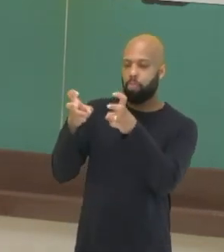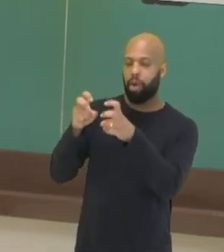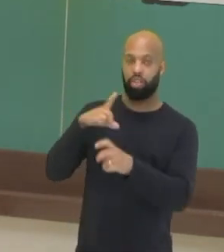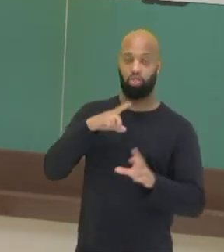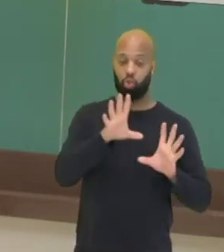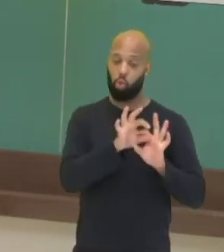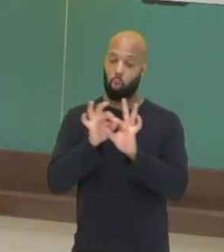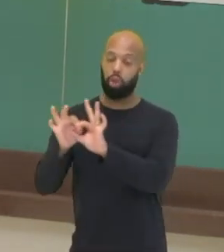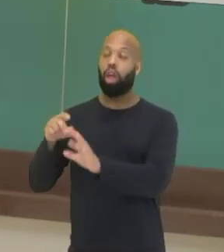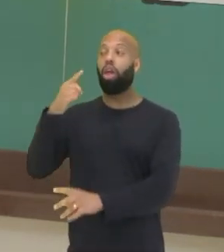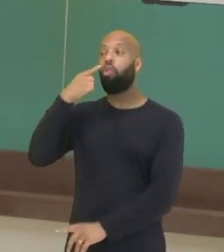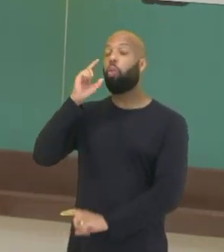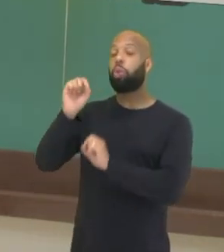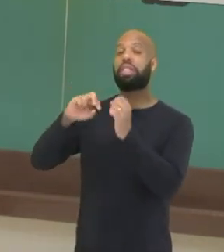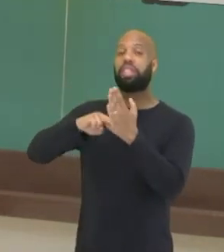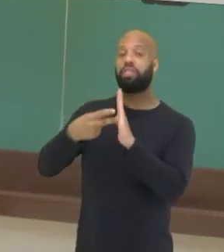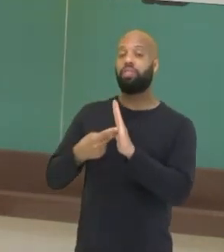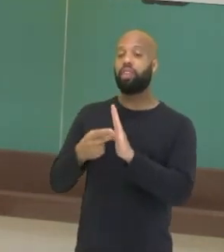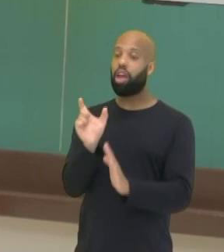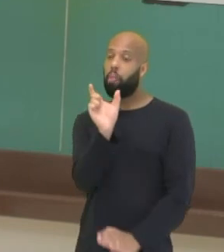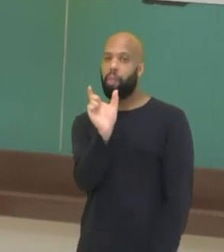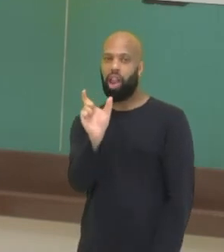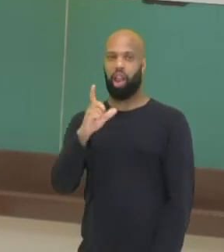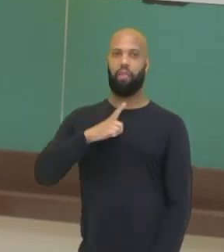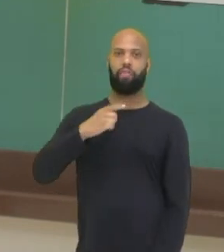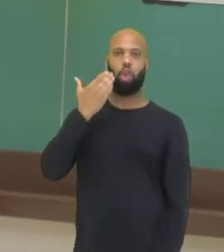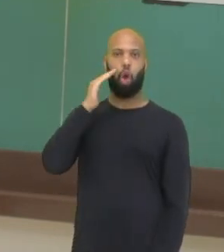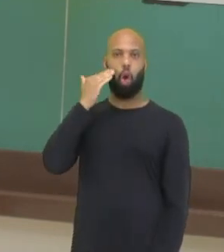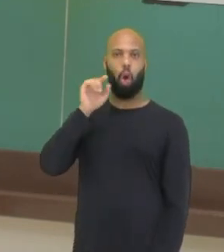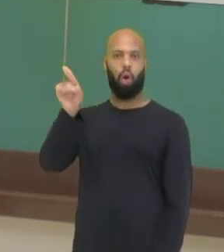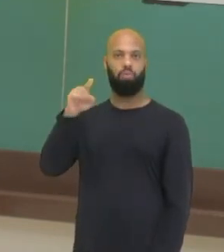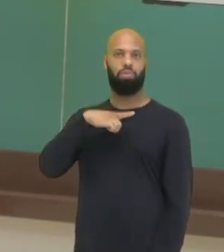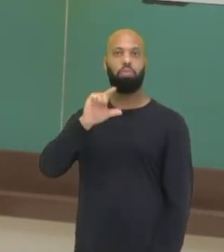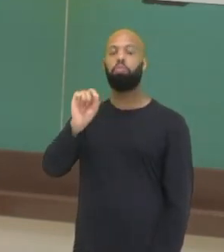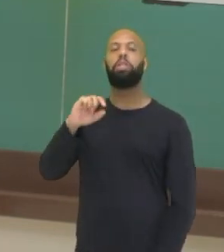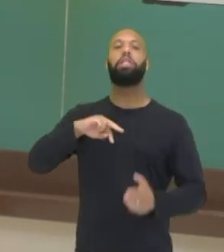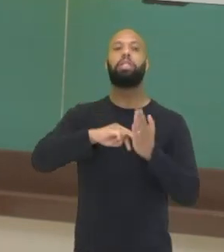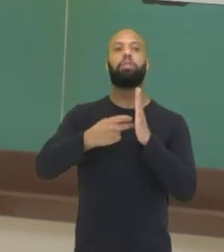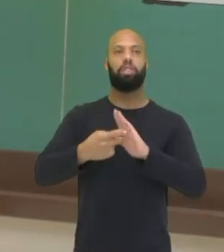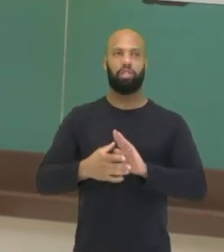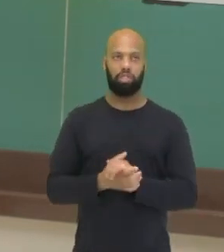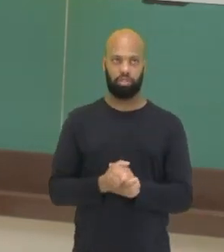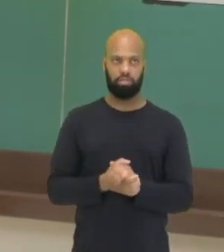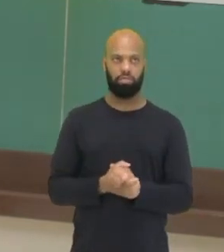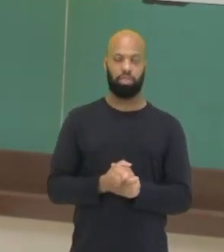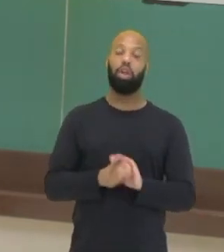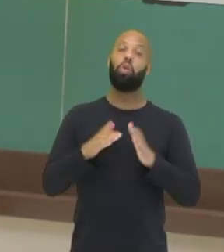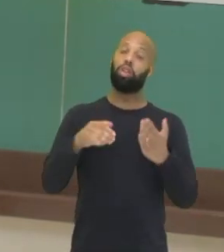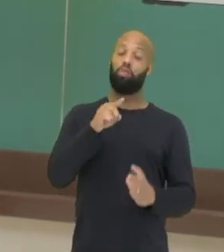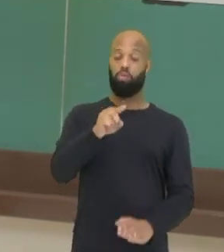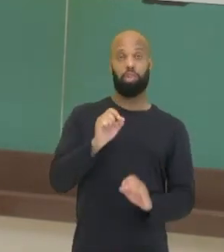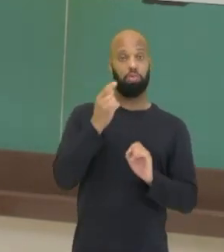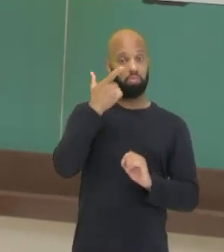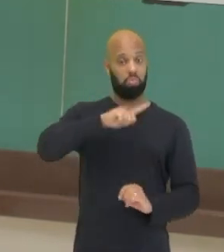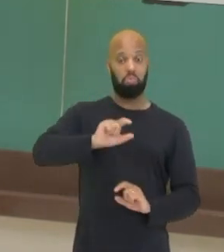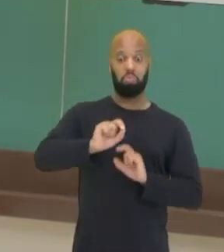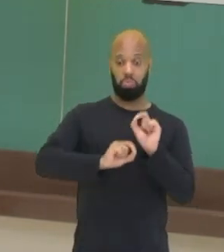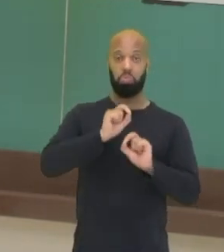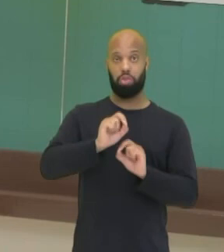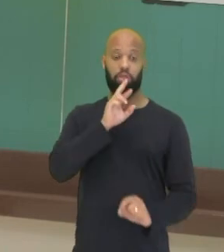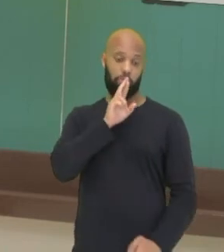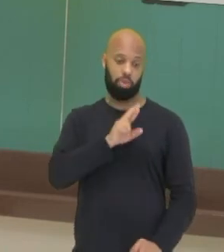contexto e observando o que aparece no entorno daquela expressão, Pode ser que você consiga, então,